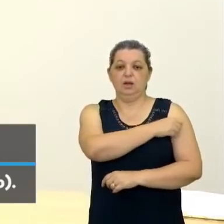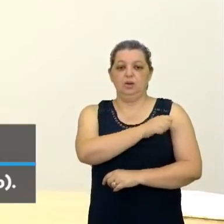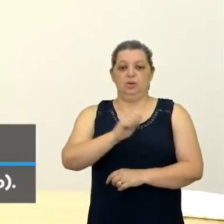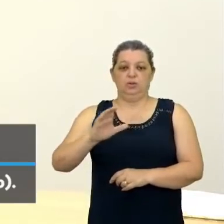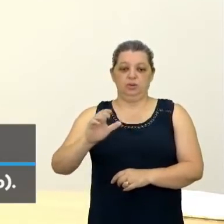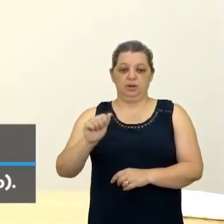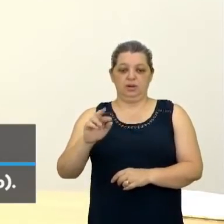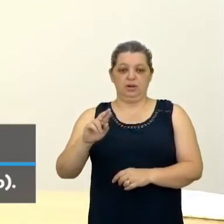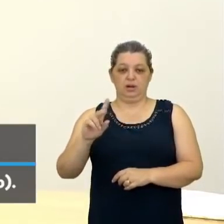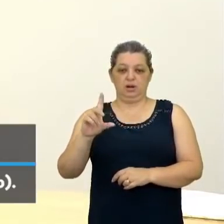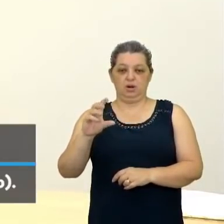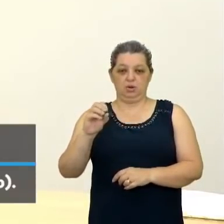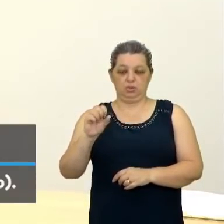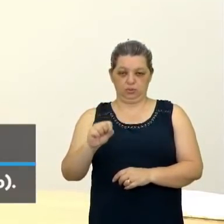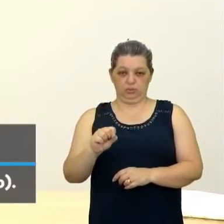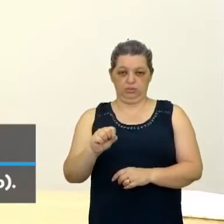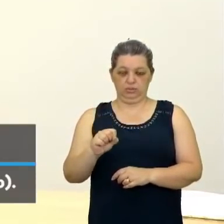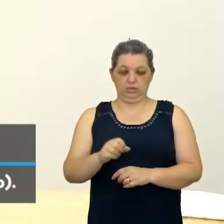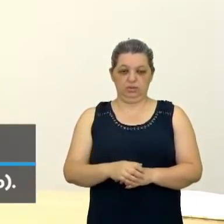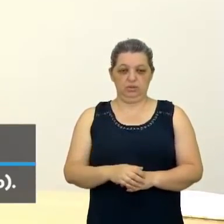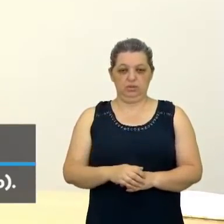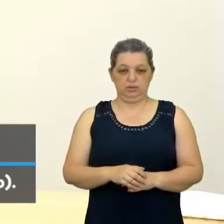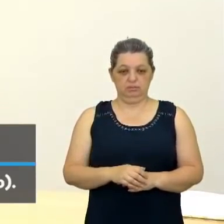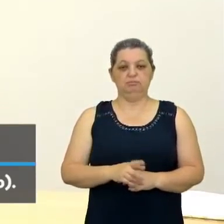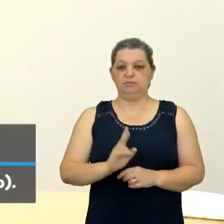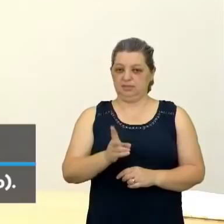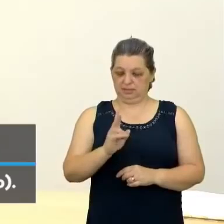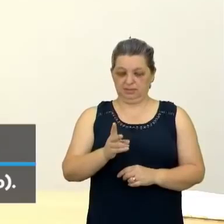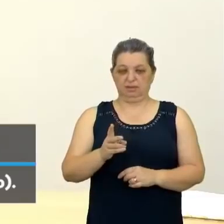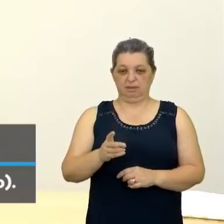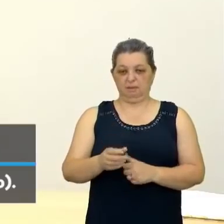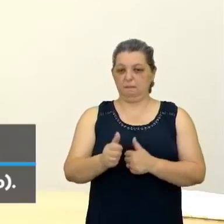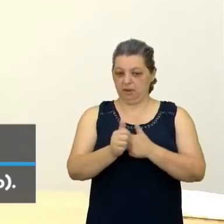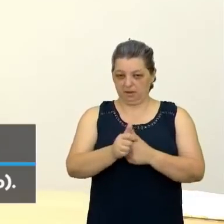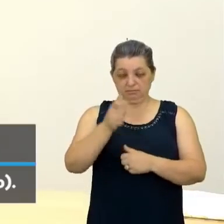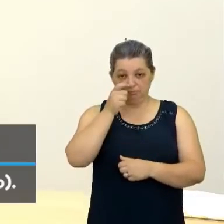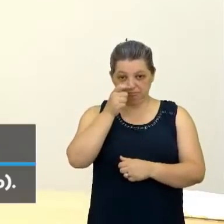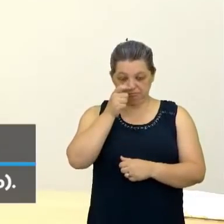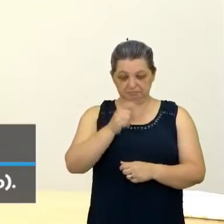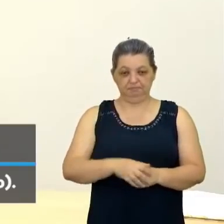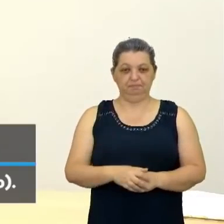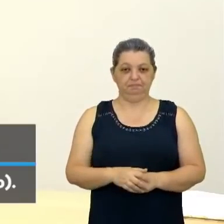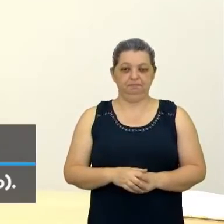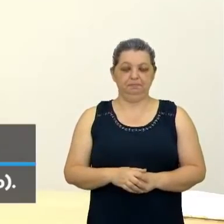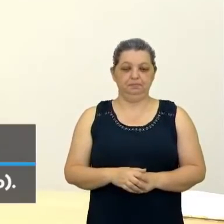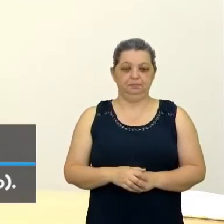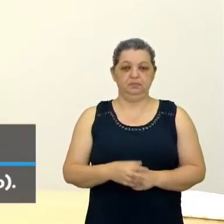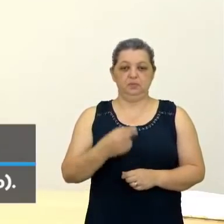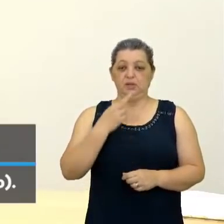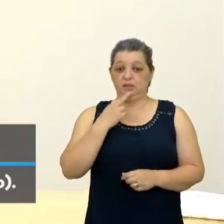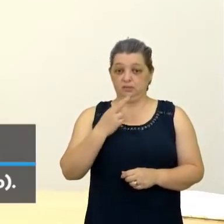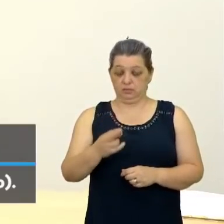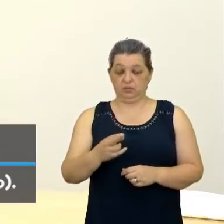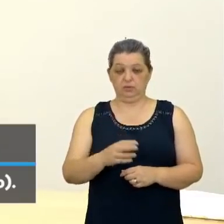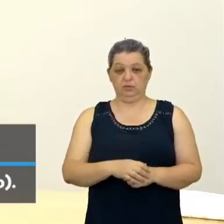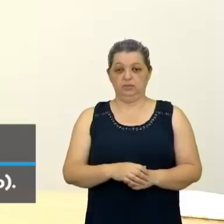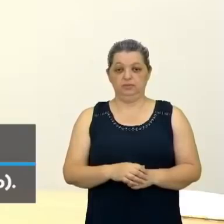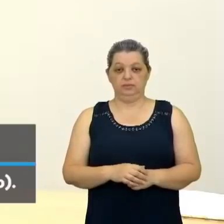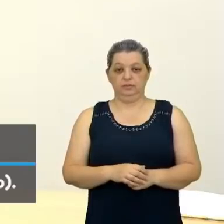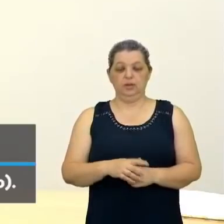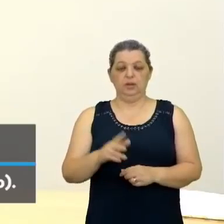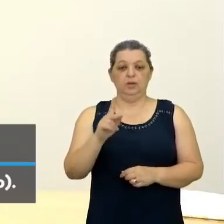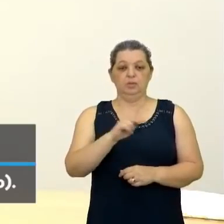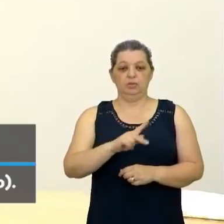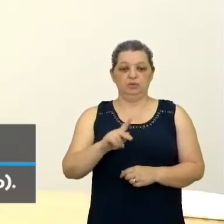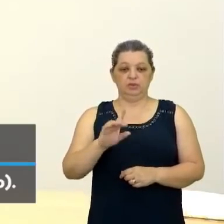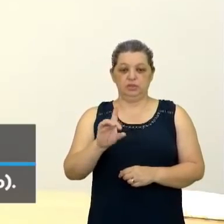Escola Almeida Prado, lá em IEP, sempre aqui com a gente. Obrigado, valeu, gente. Tá? 2x menos 4y ao quadrado. A professora Débora